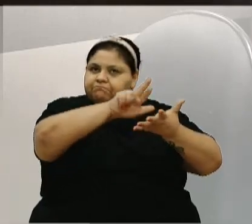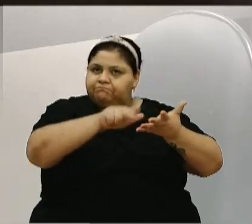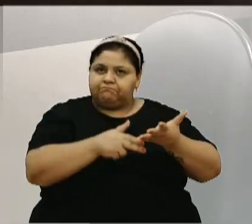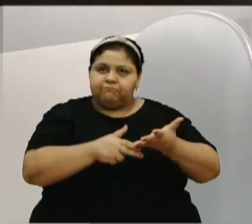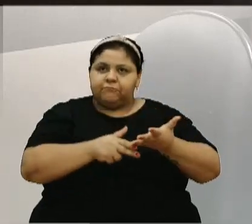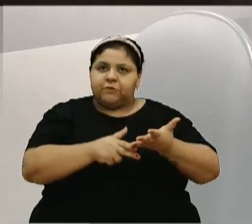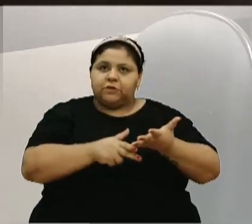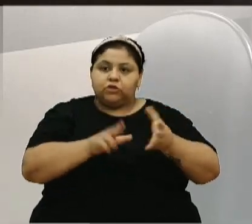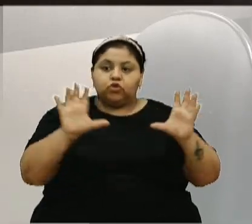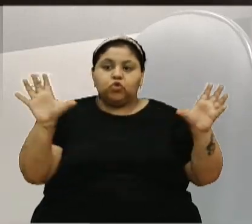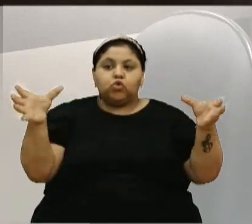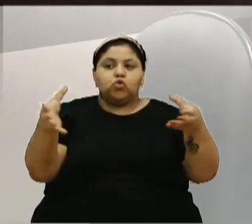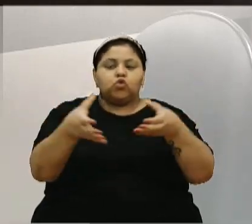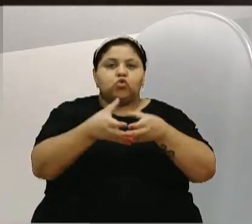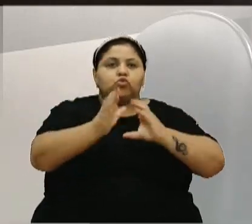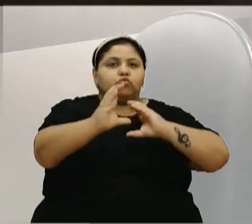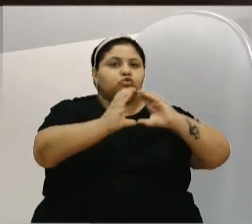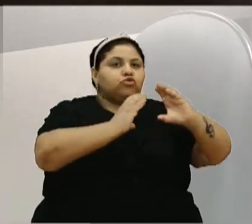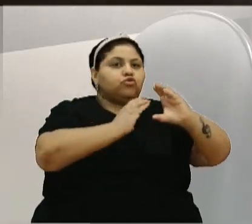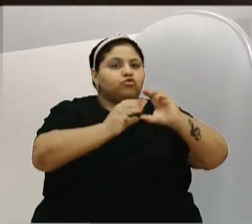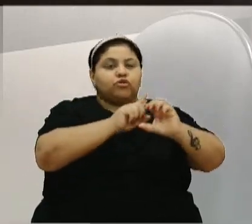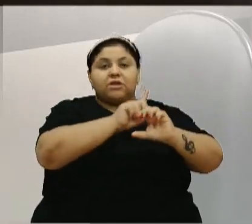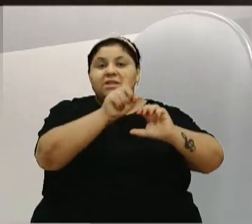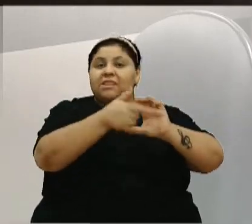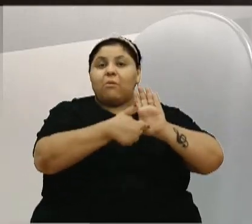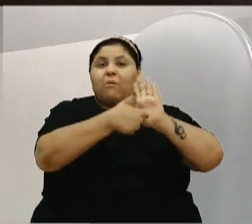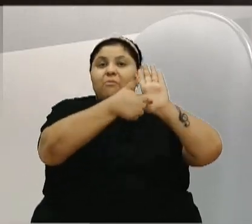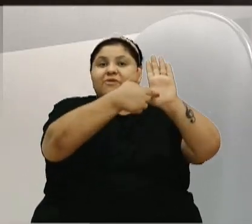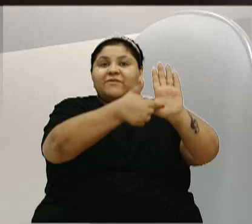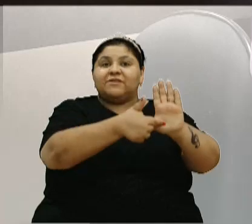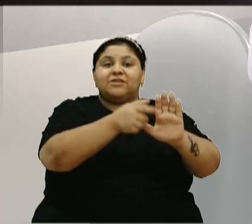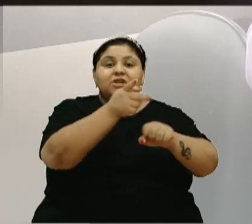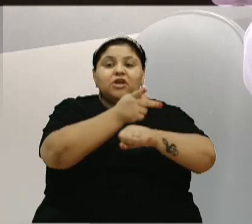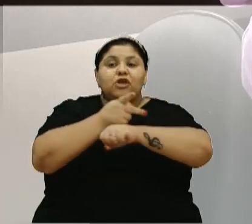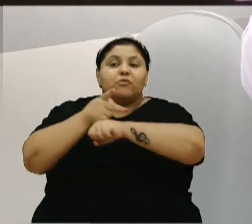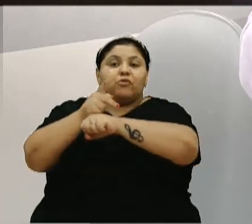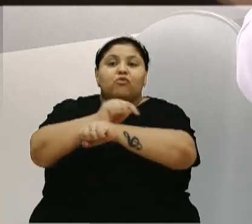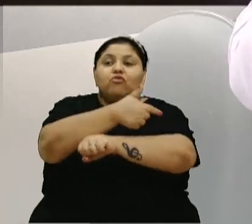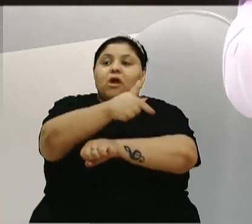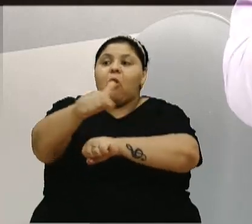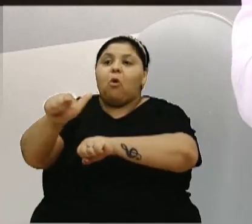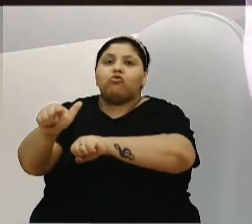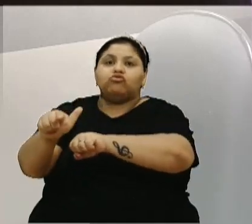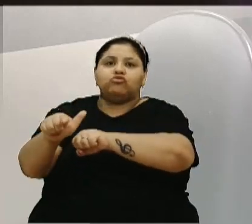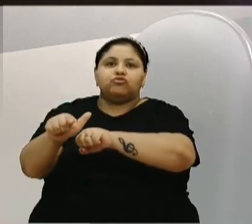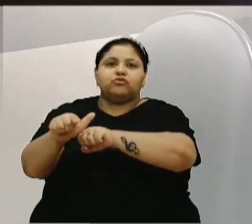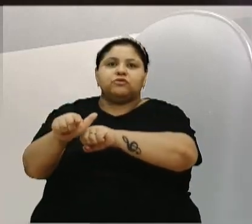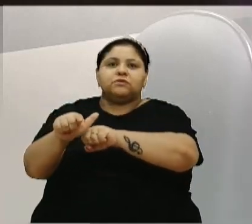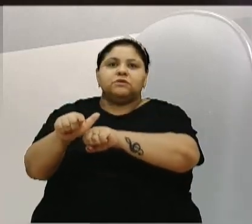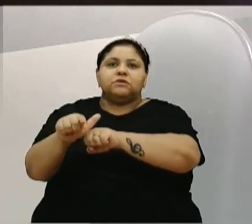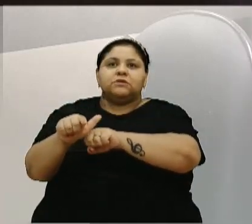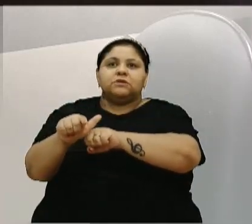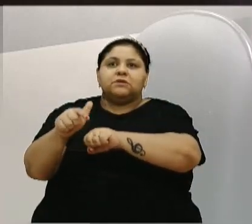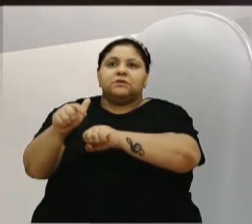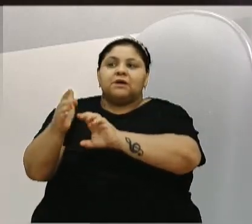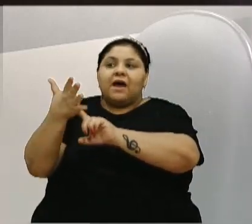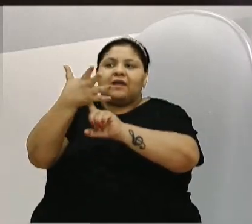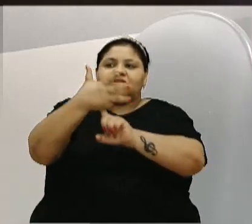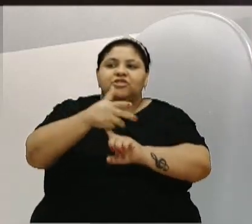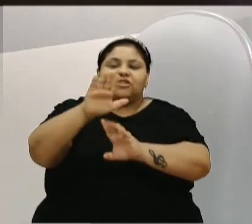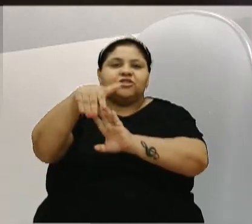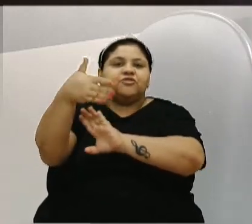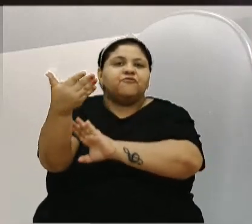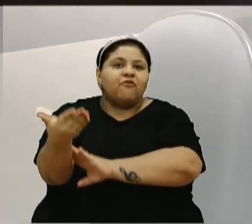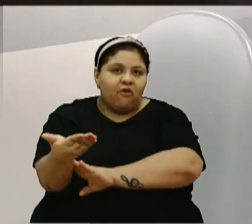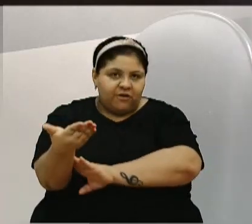corais que muitas vezes deixam de se apresentar e se busca fora, não se dá oportunidade. Então, se ali na frente vier